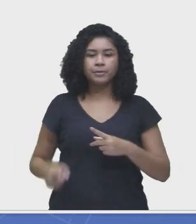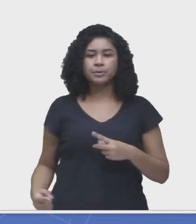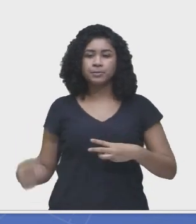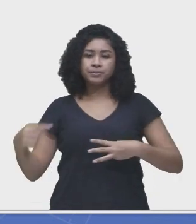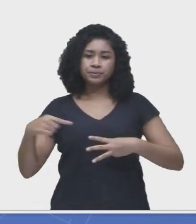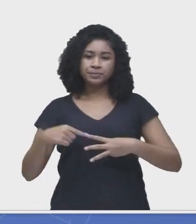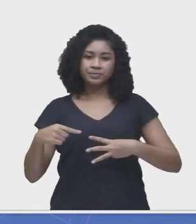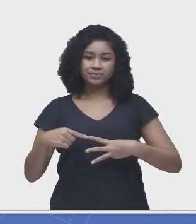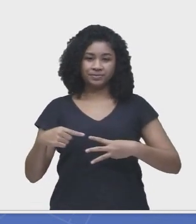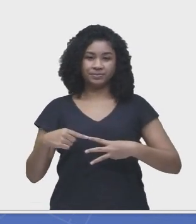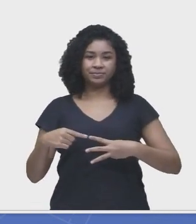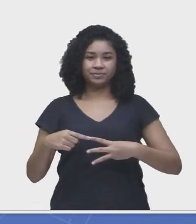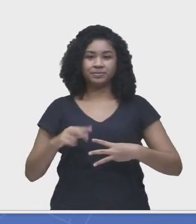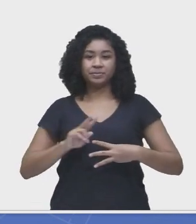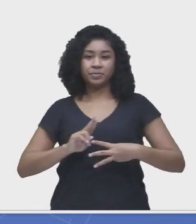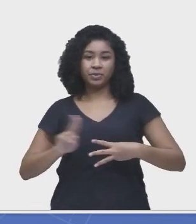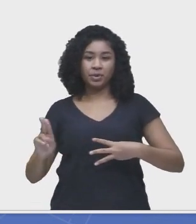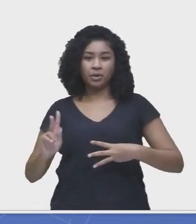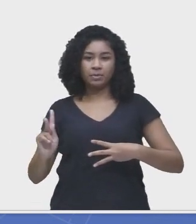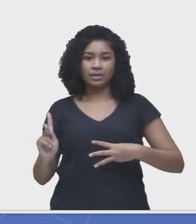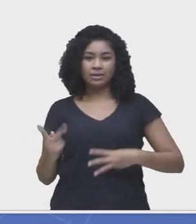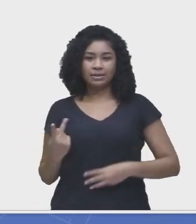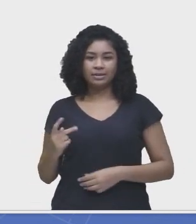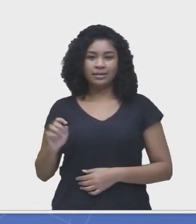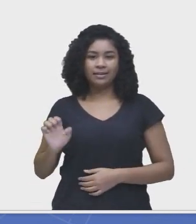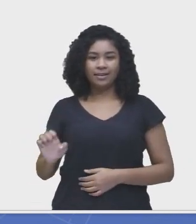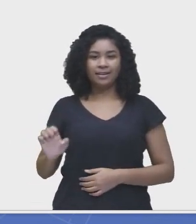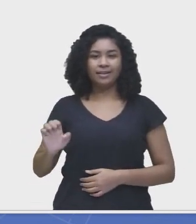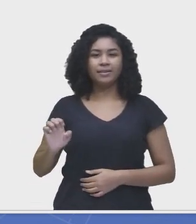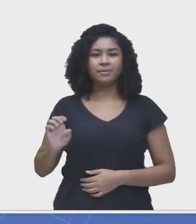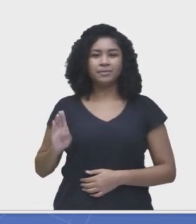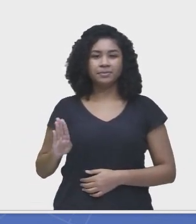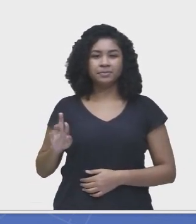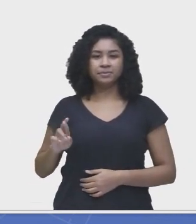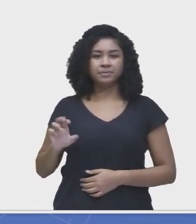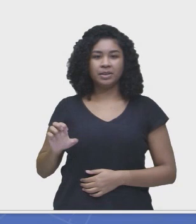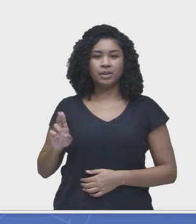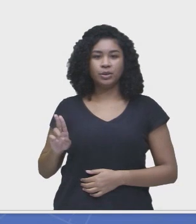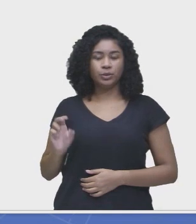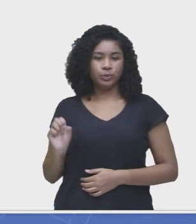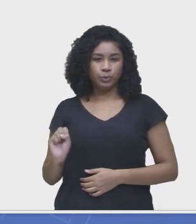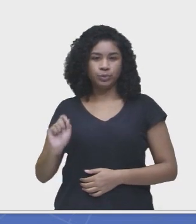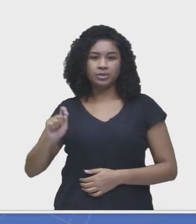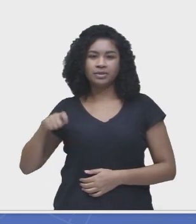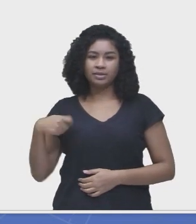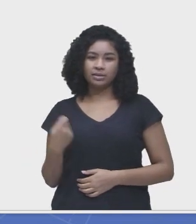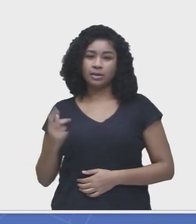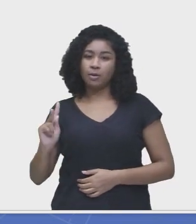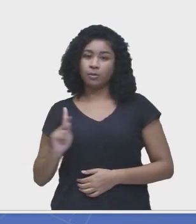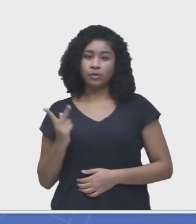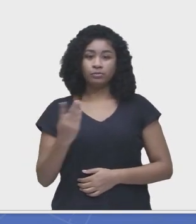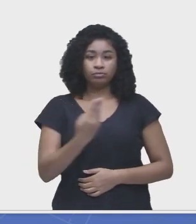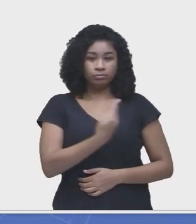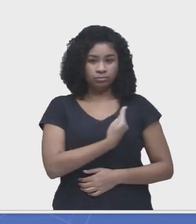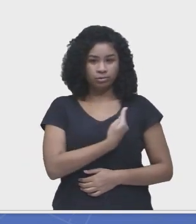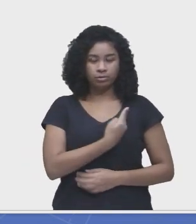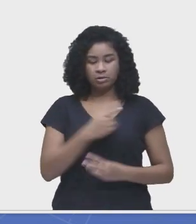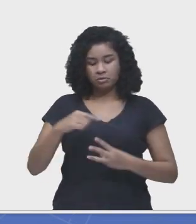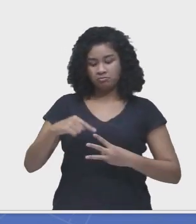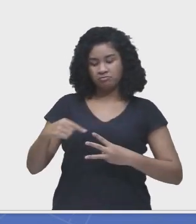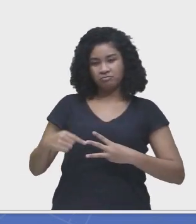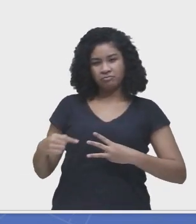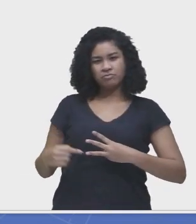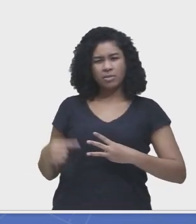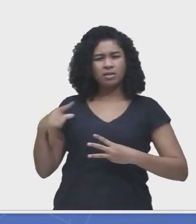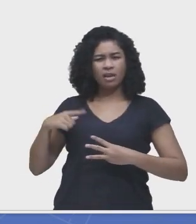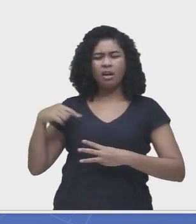povos, tá, gente? Eles são os hebreus. Então, os hebreus, fenícios e persas, eles estão ali colados nesse